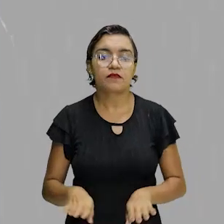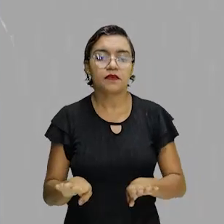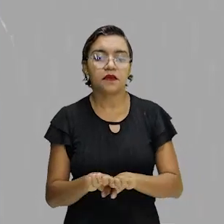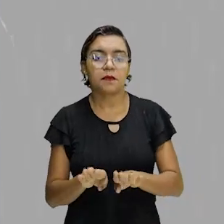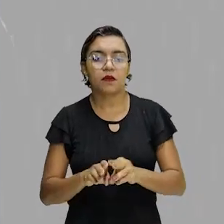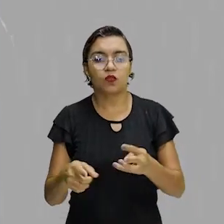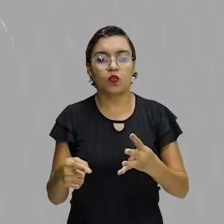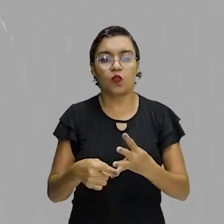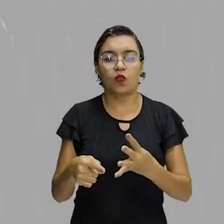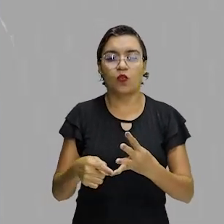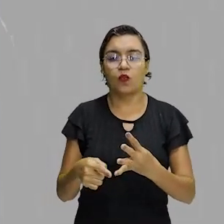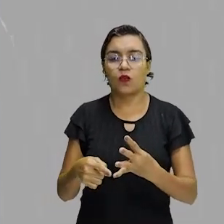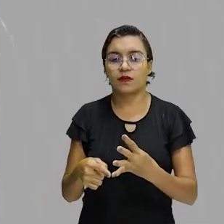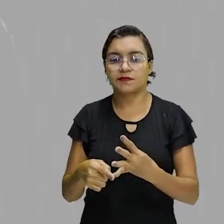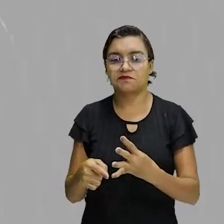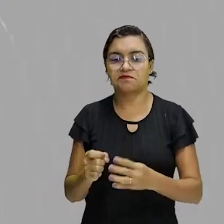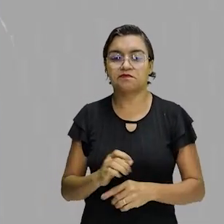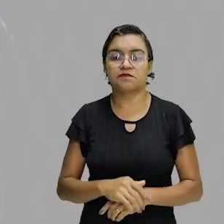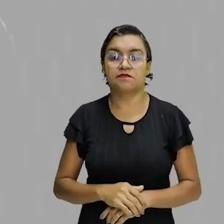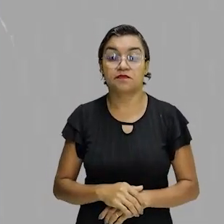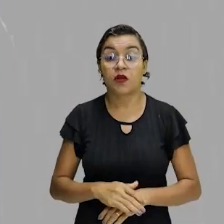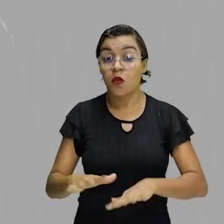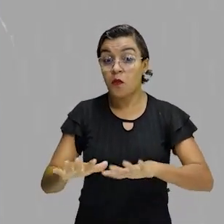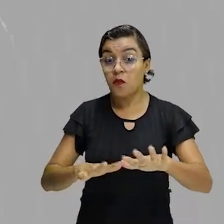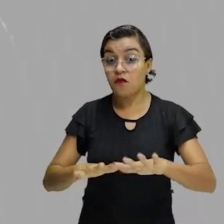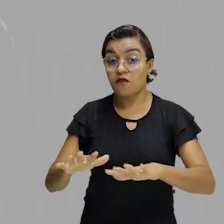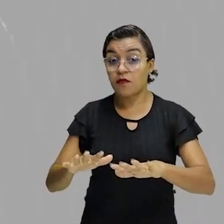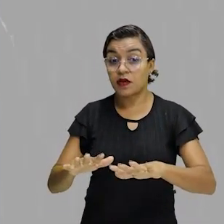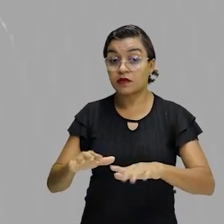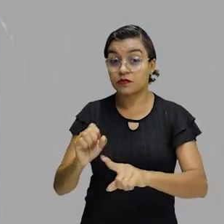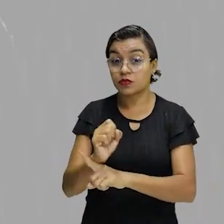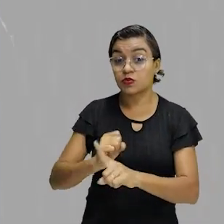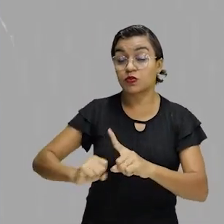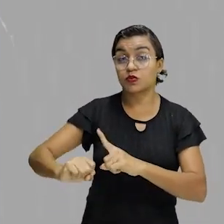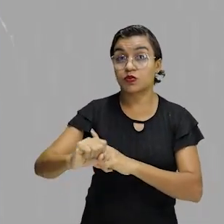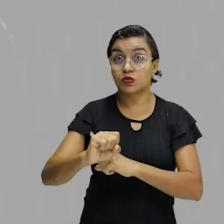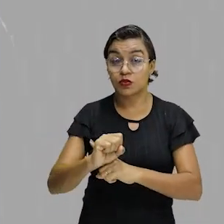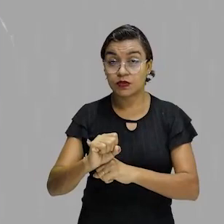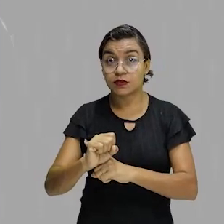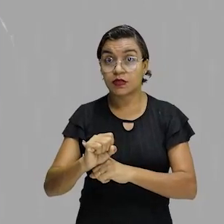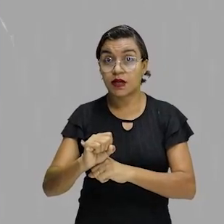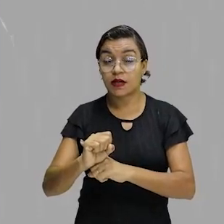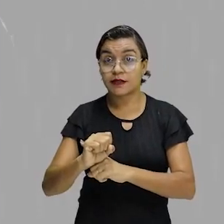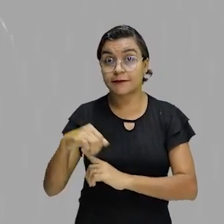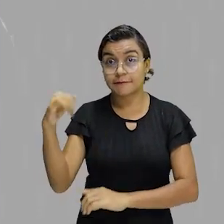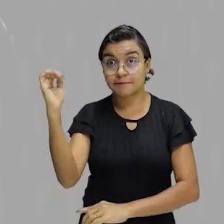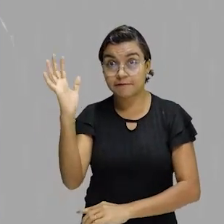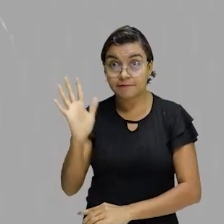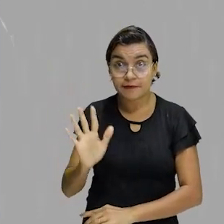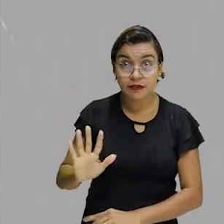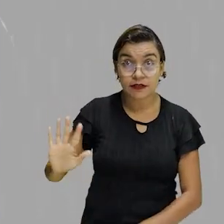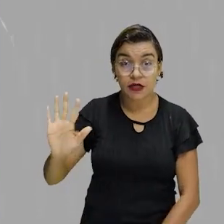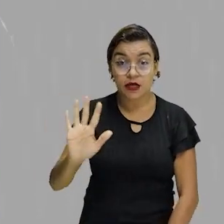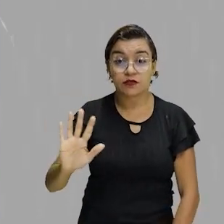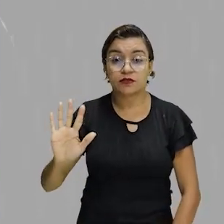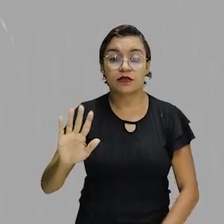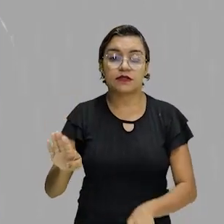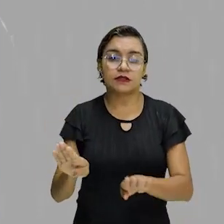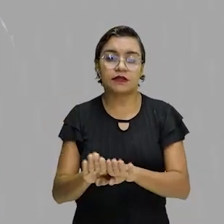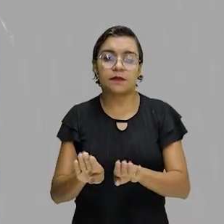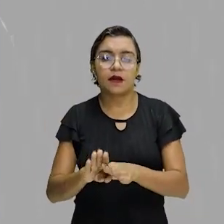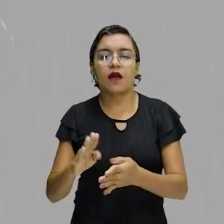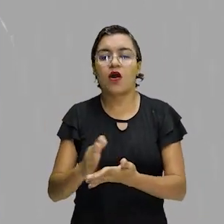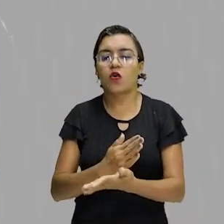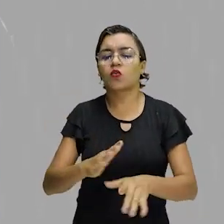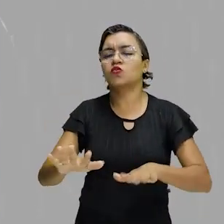No quarto tópico, eu vou citar os movimentos nacionais e citar também alguns exemplos de atuação de